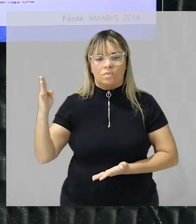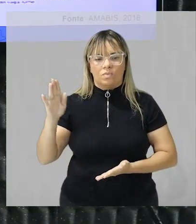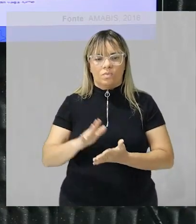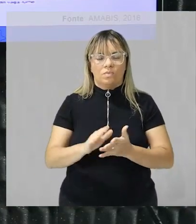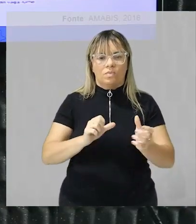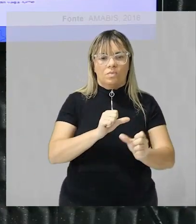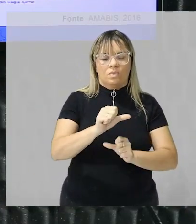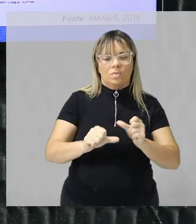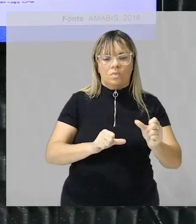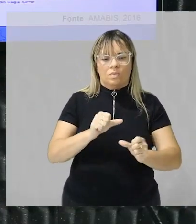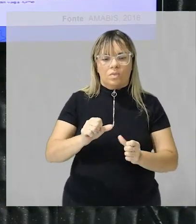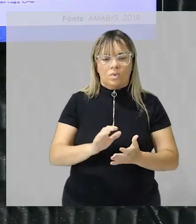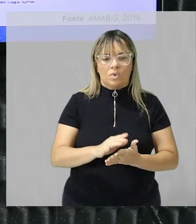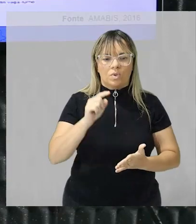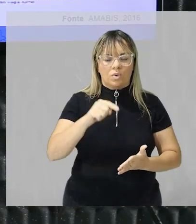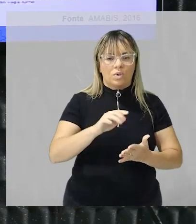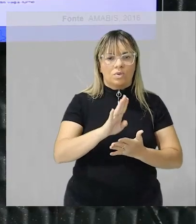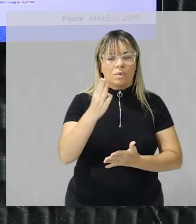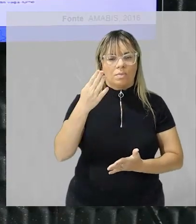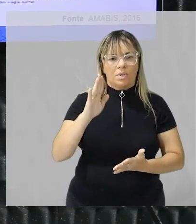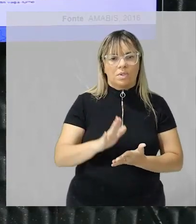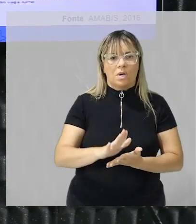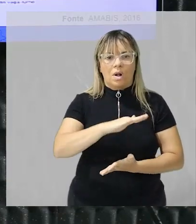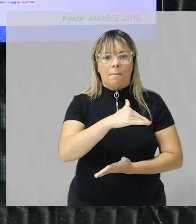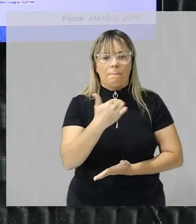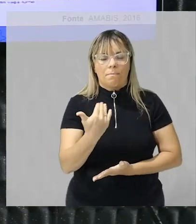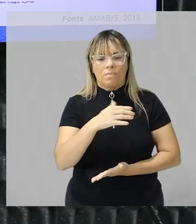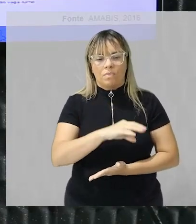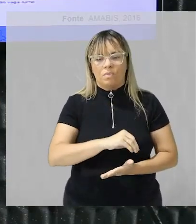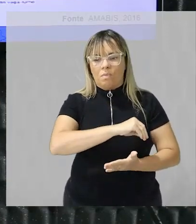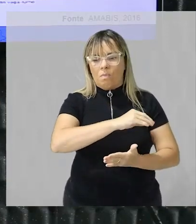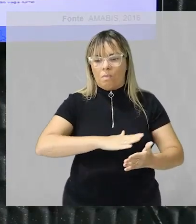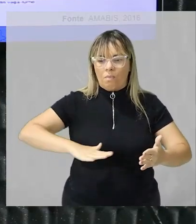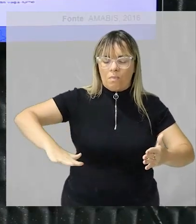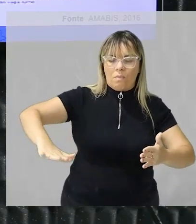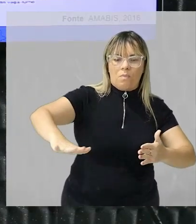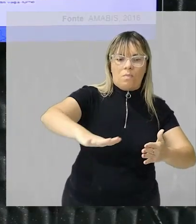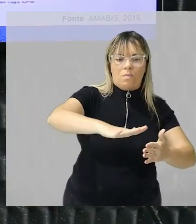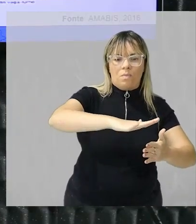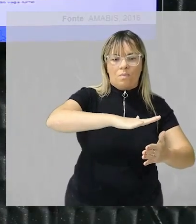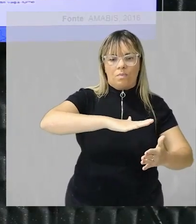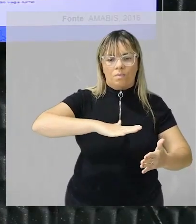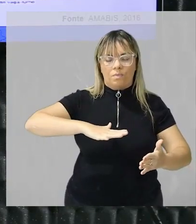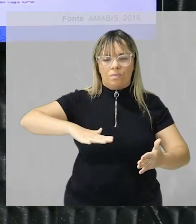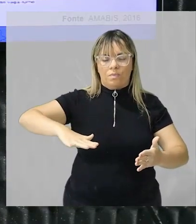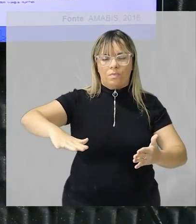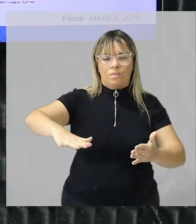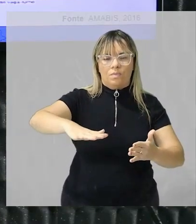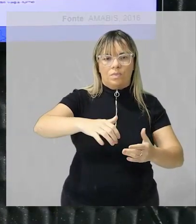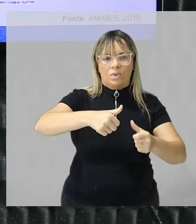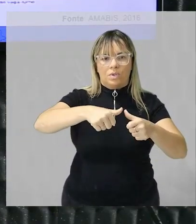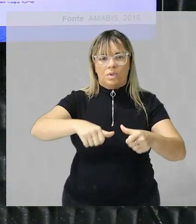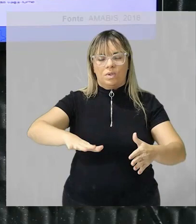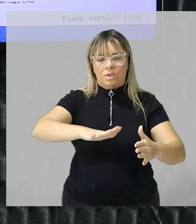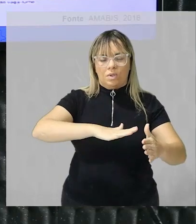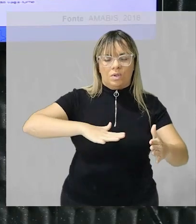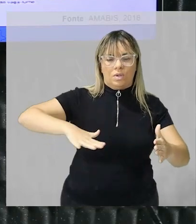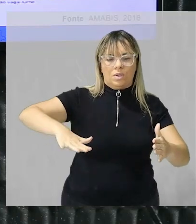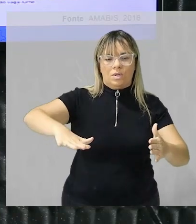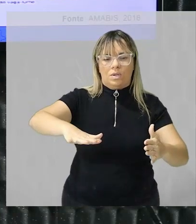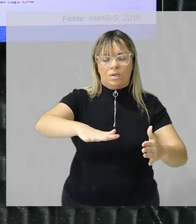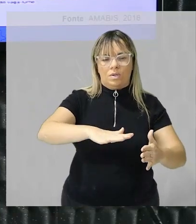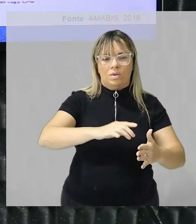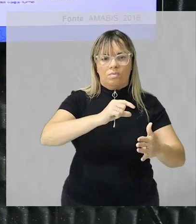É quando uma bactéria morre, ela pode deixar no ambiente onde ela estava presente, ela pode